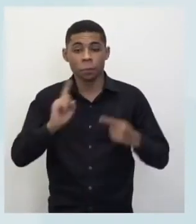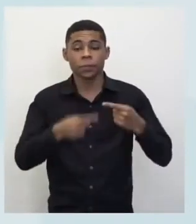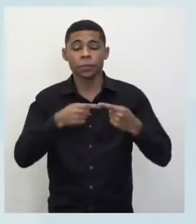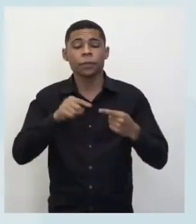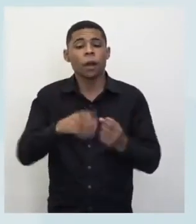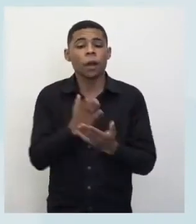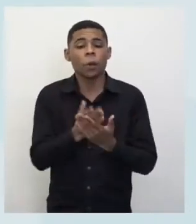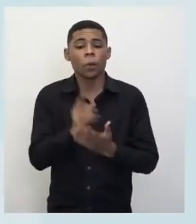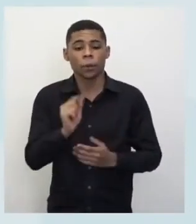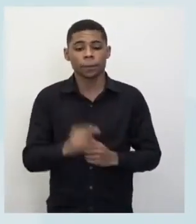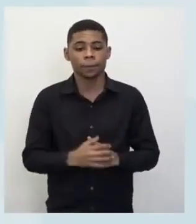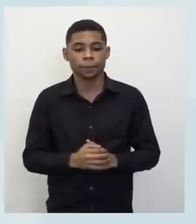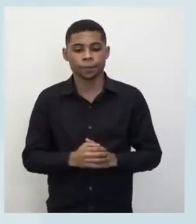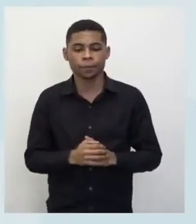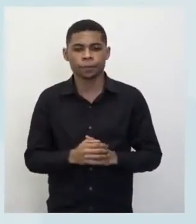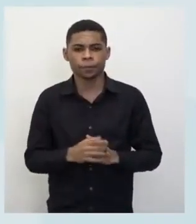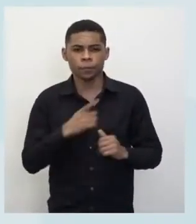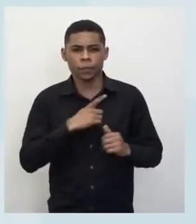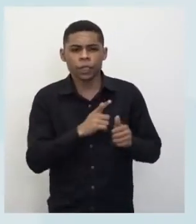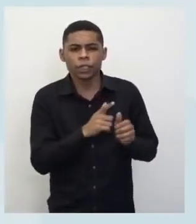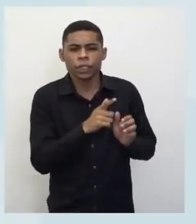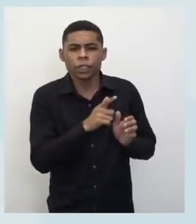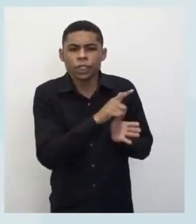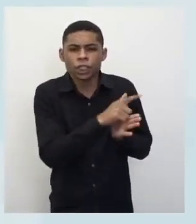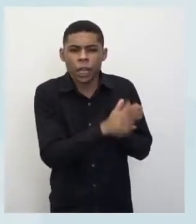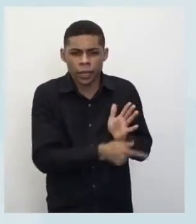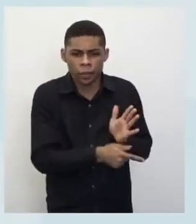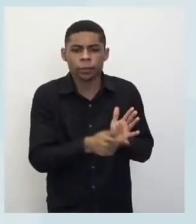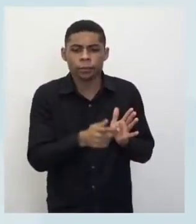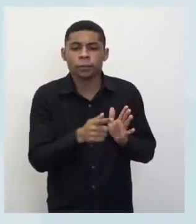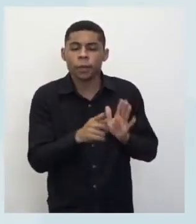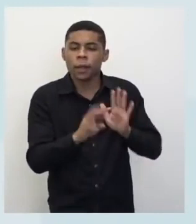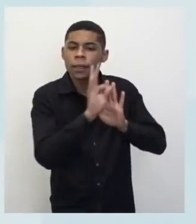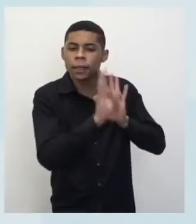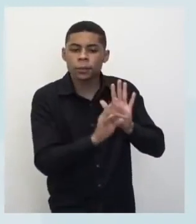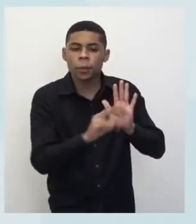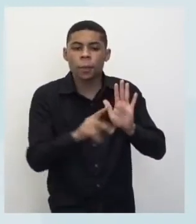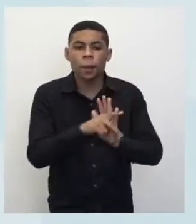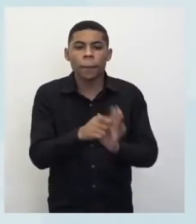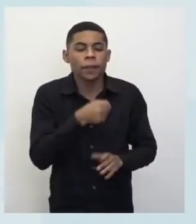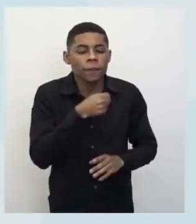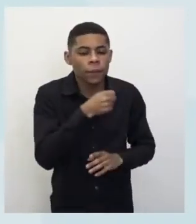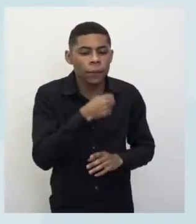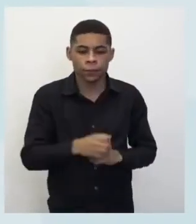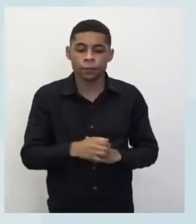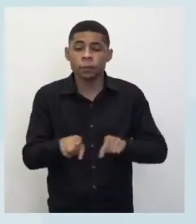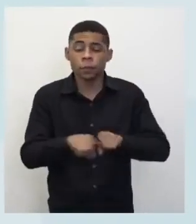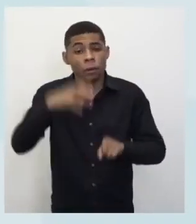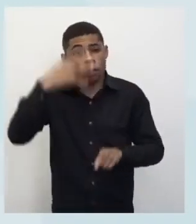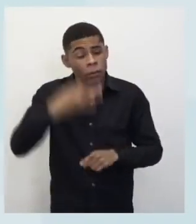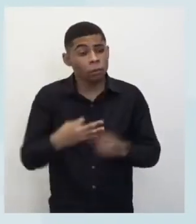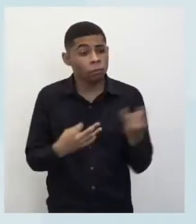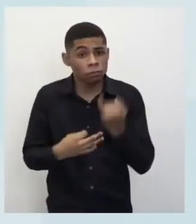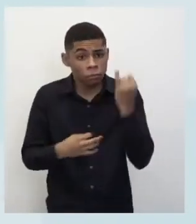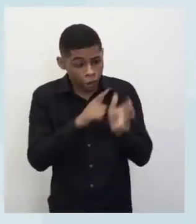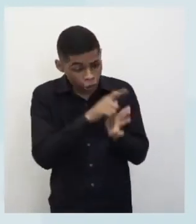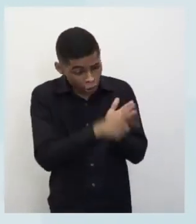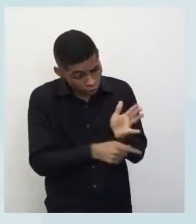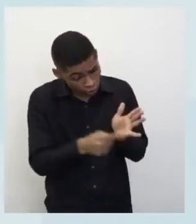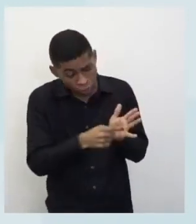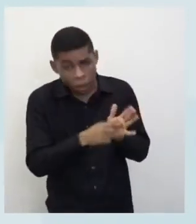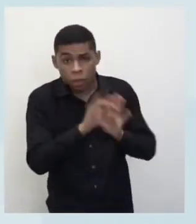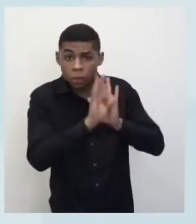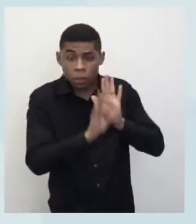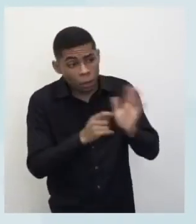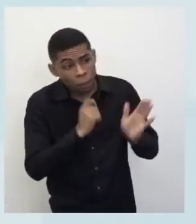Objetivos. Retomar o gênero textual na entrevista, compreender a importância dos gêneros textuais pesquisa e